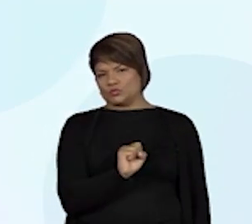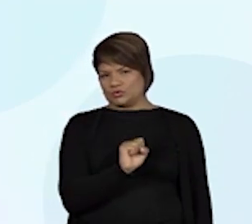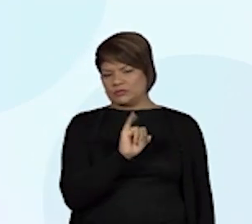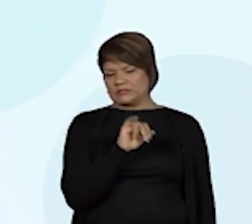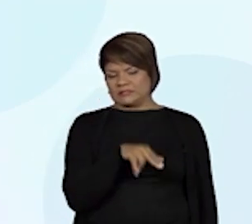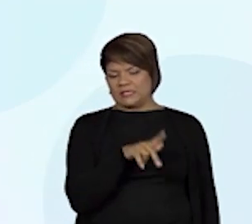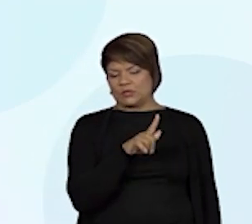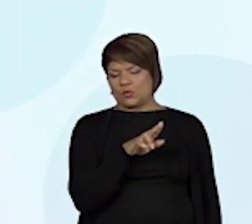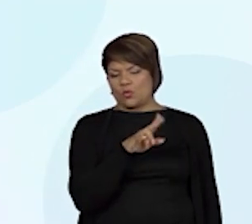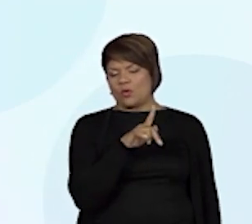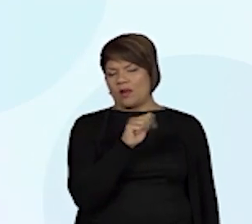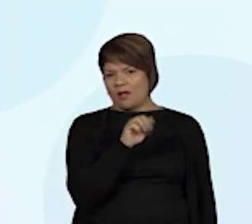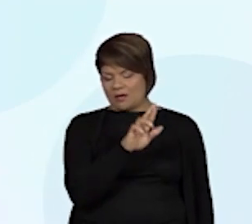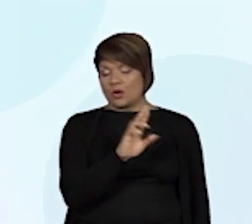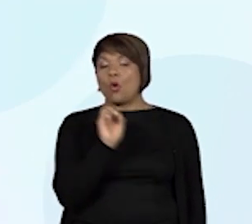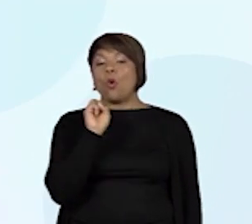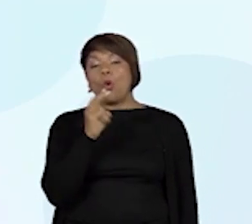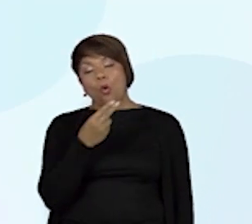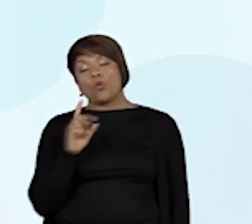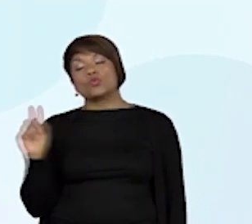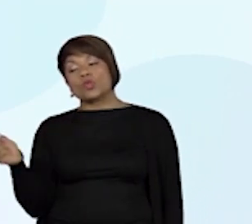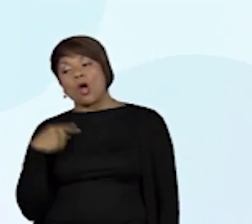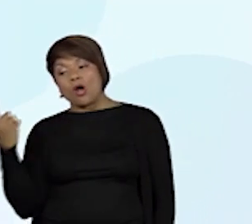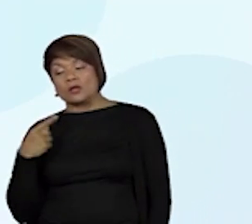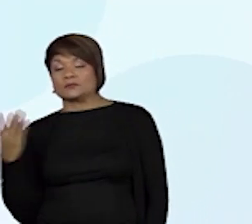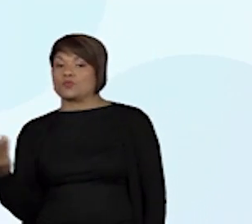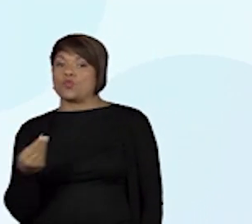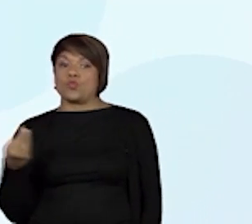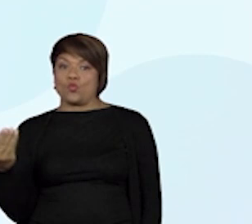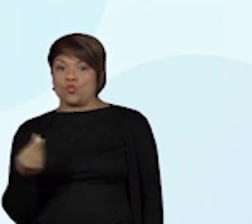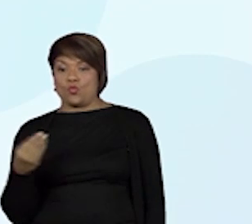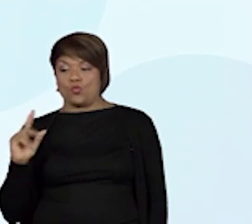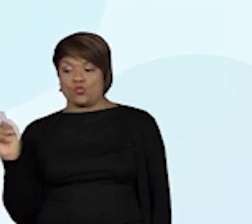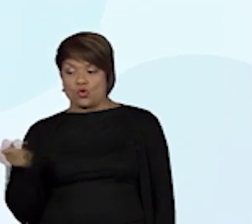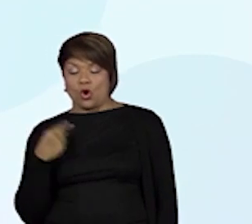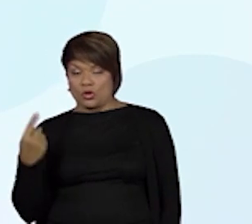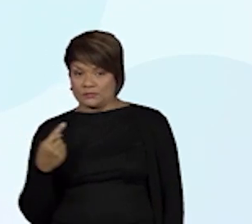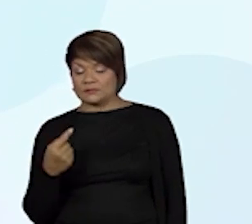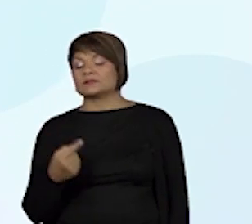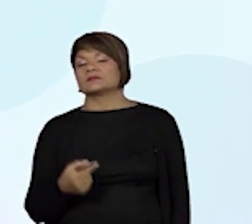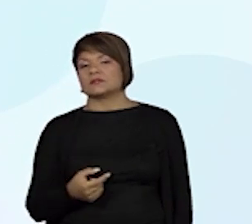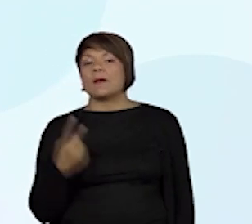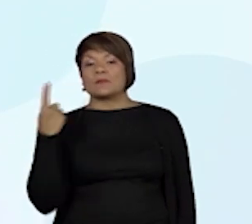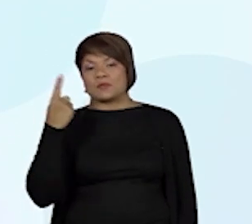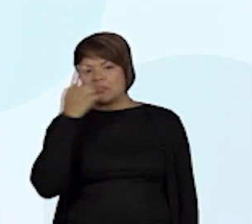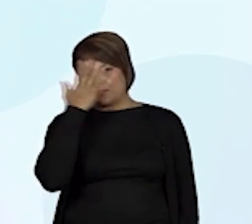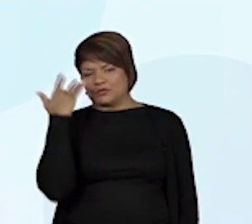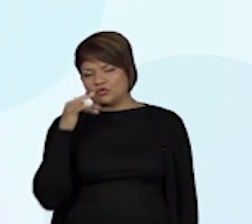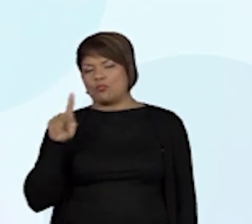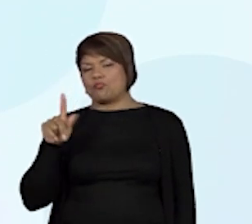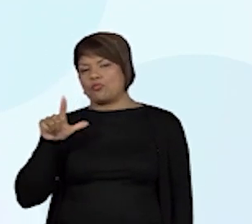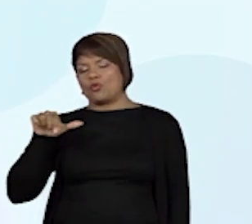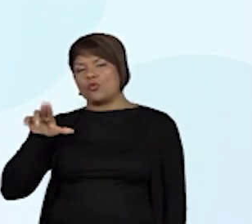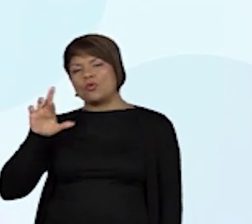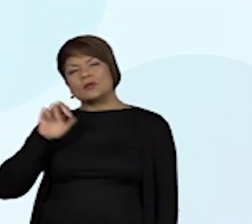ou nós, primeira pessoa do plural. Isso permite que o leitor ou o público veja o ponto de